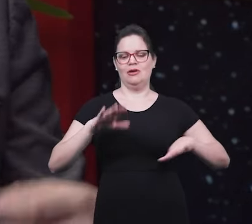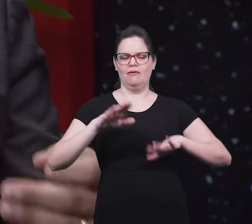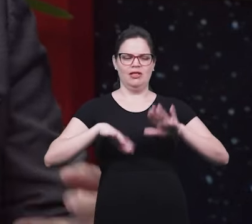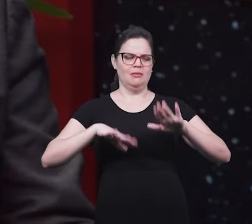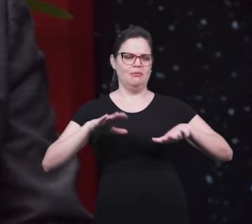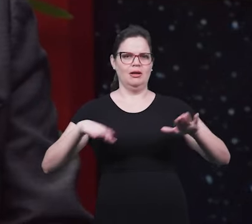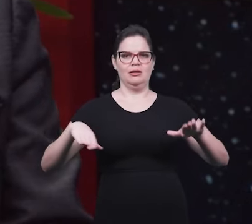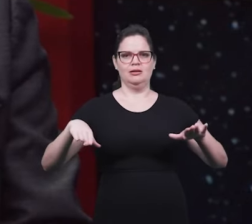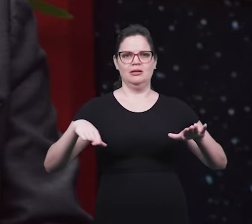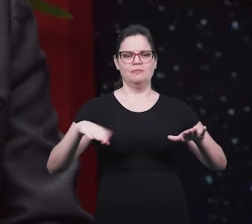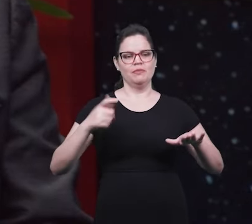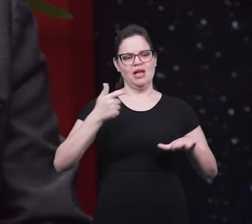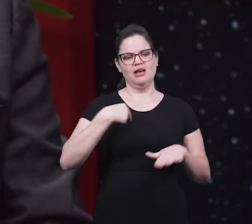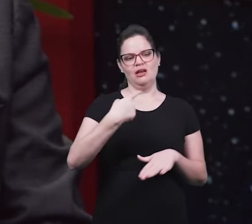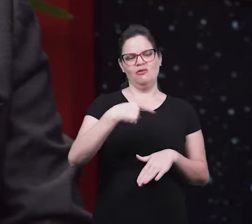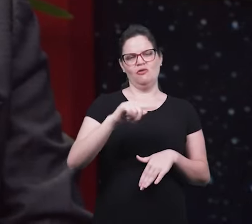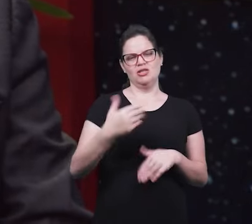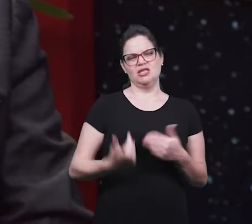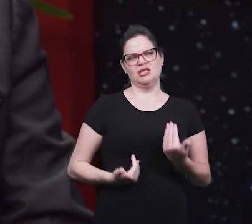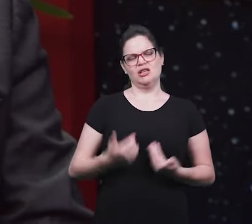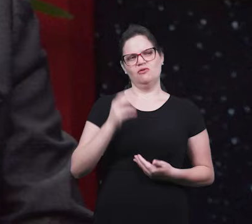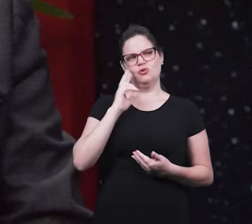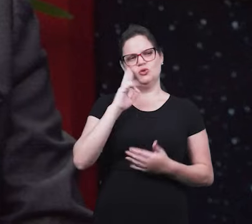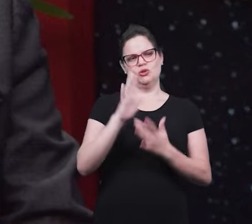para servir a Jesus.